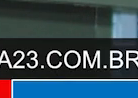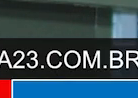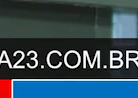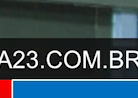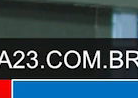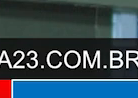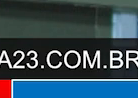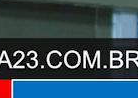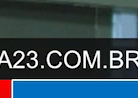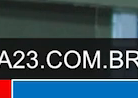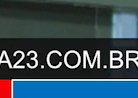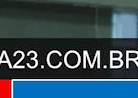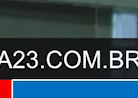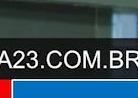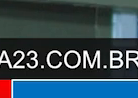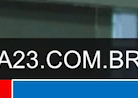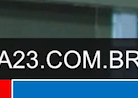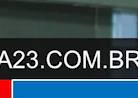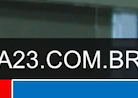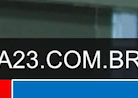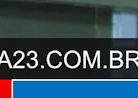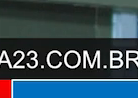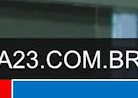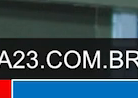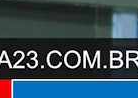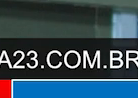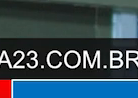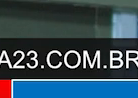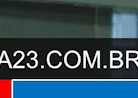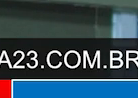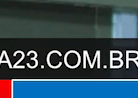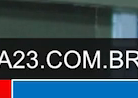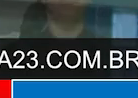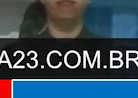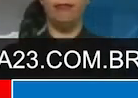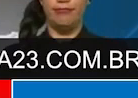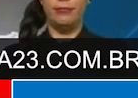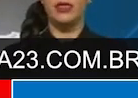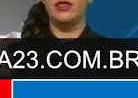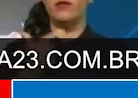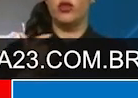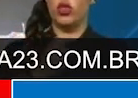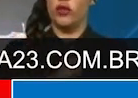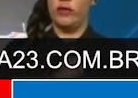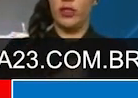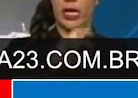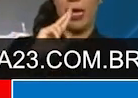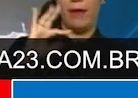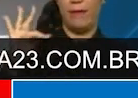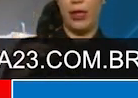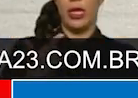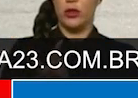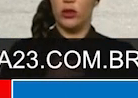foram apreendidas, na verdade, durante uma operação. Joga na tela, vamos ver. 22 fiscais da Receita Federal e